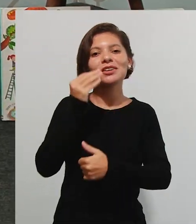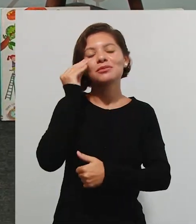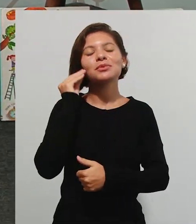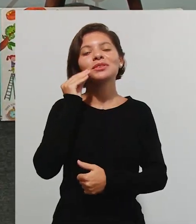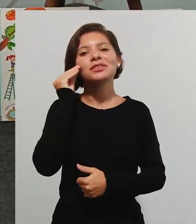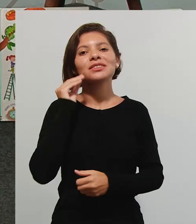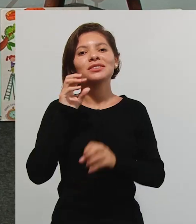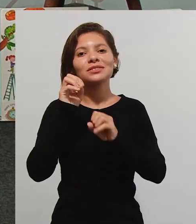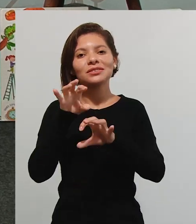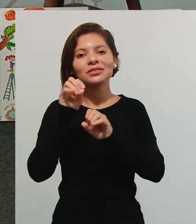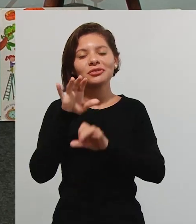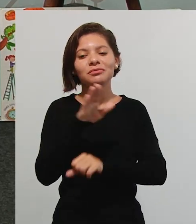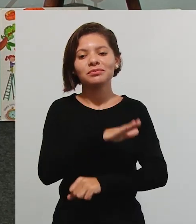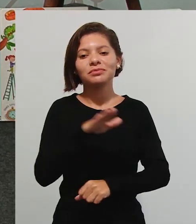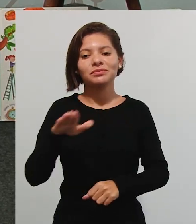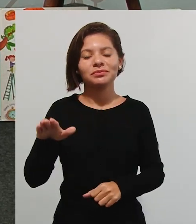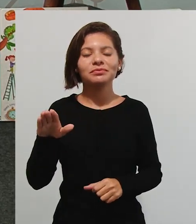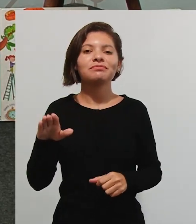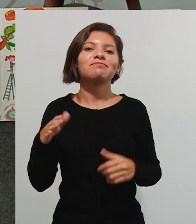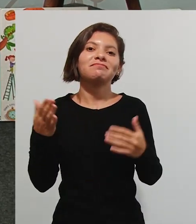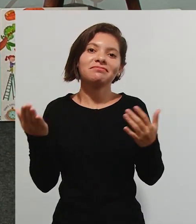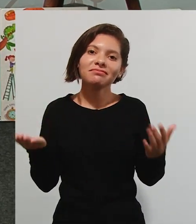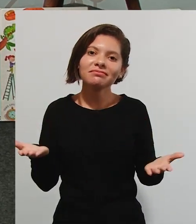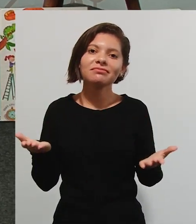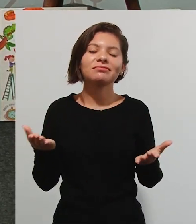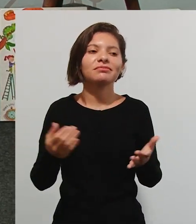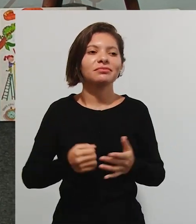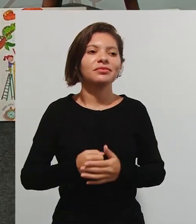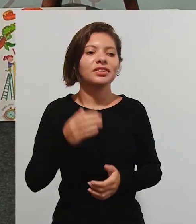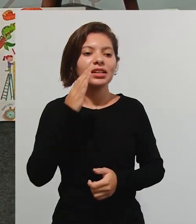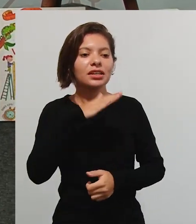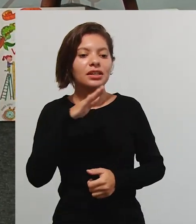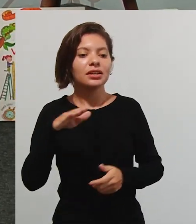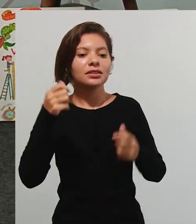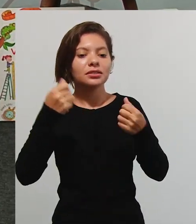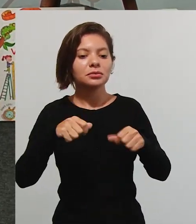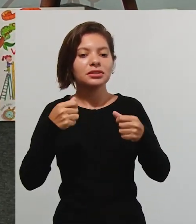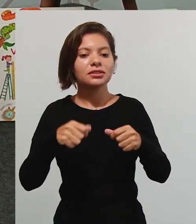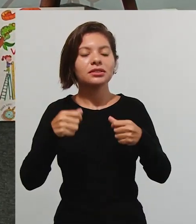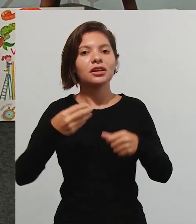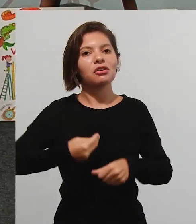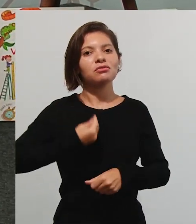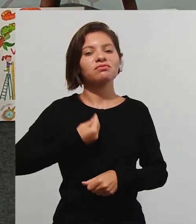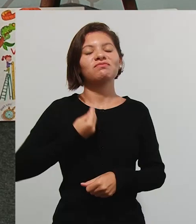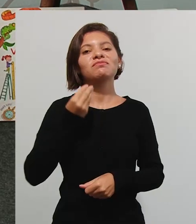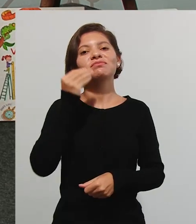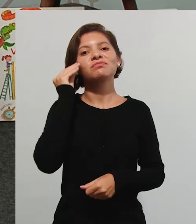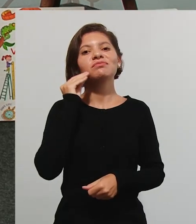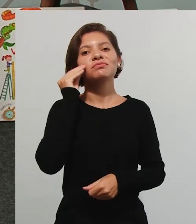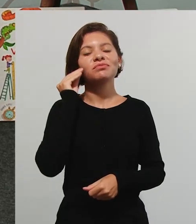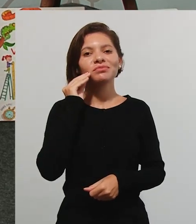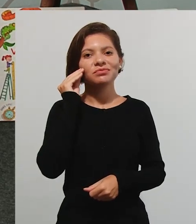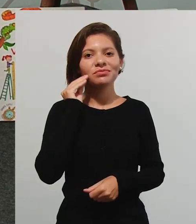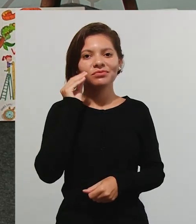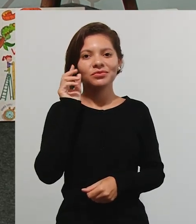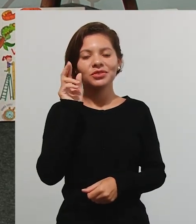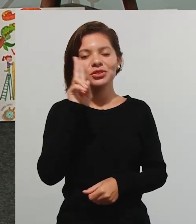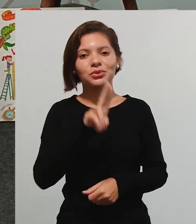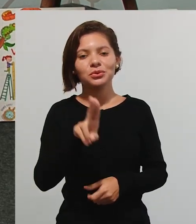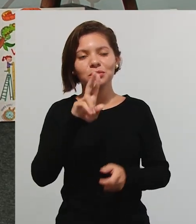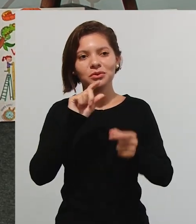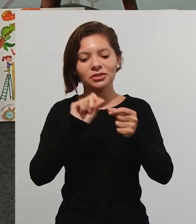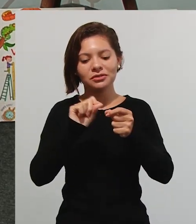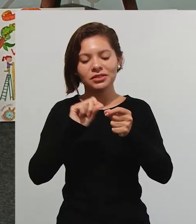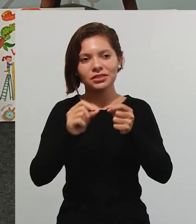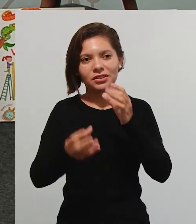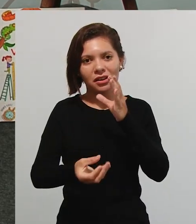educação infantil é isso, né? Conforme a ABNCC fala, a criança ela precisa viver as experiências. Aí, então, a experiência de confeccionar a